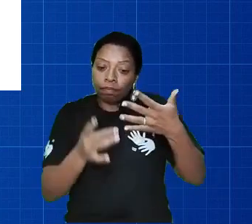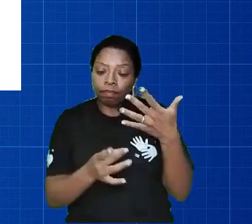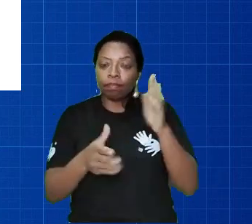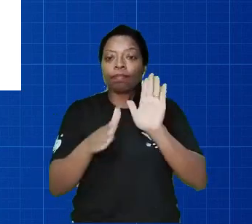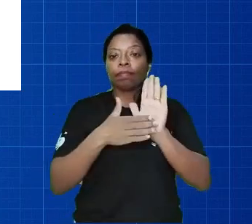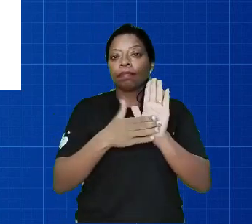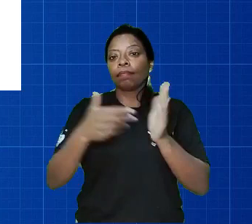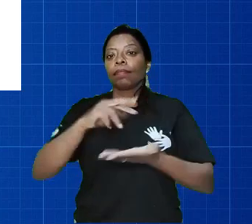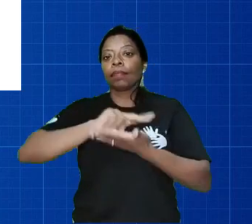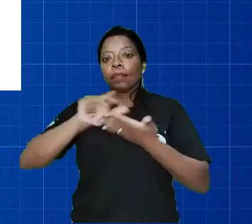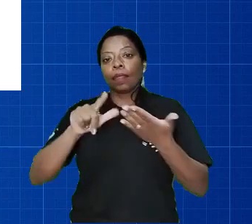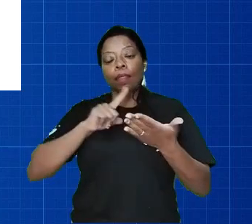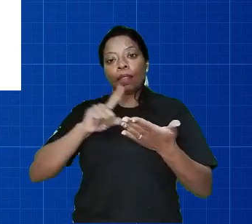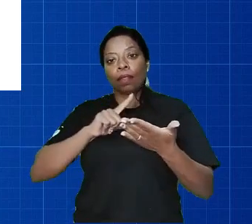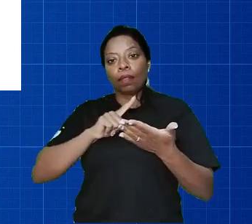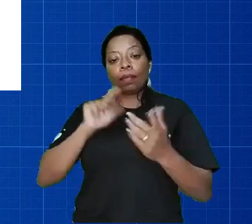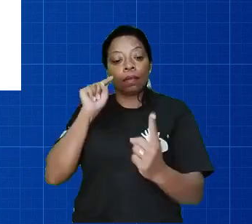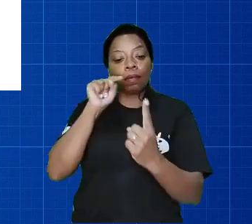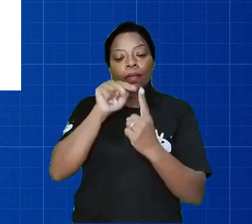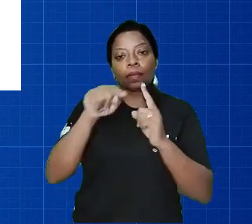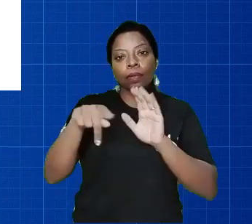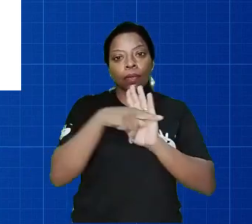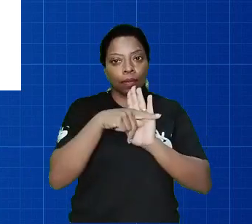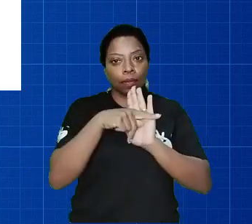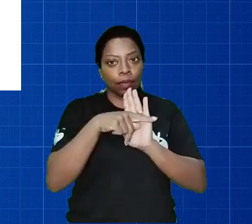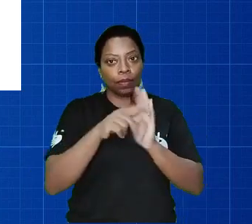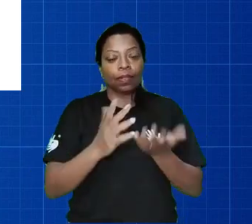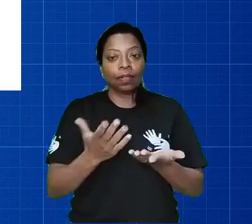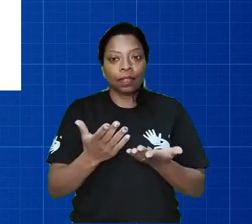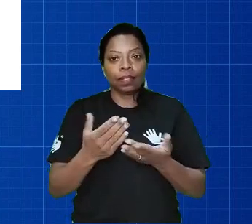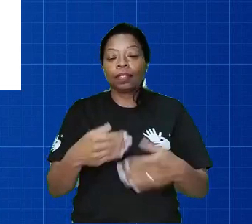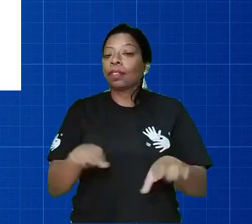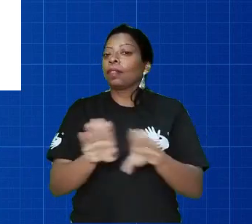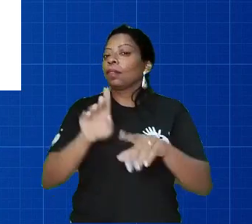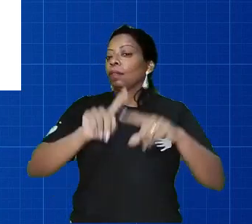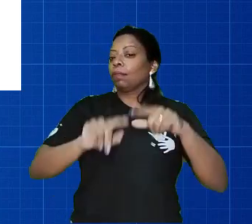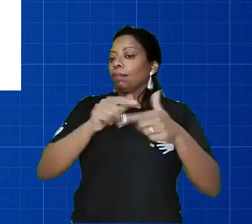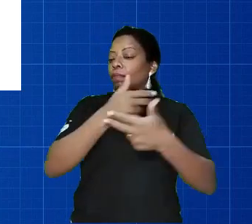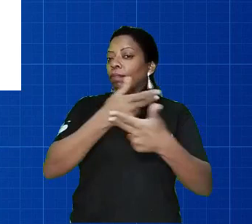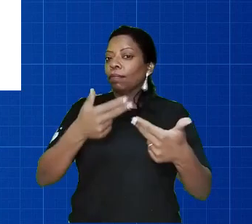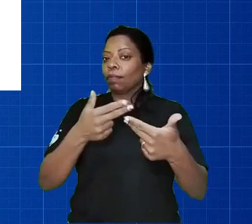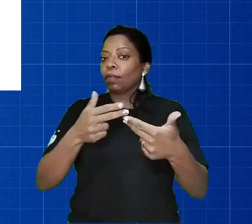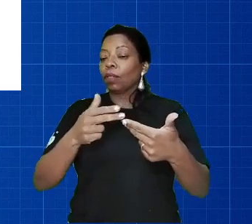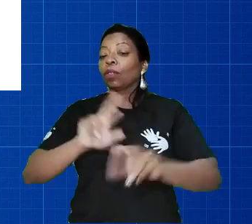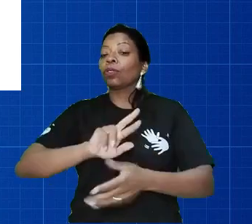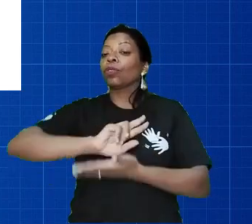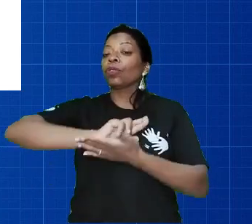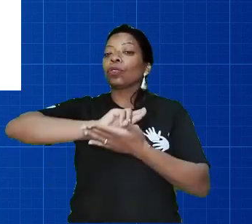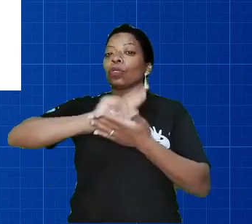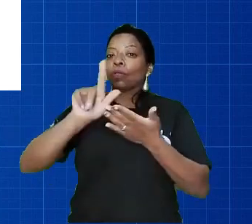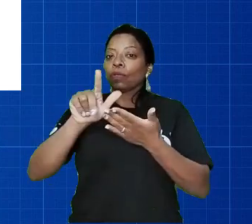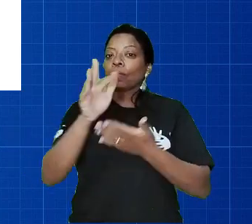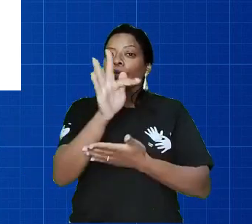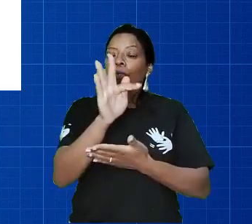ela possui uma finalidade, um objetivo e objetos também diferentes